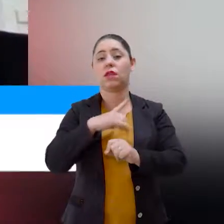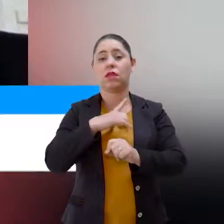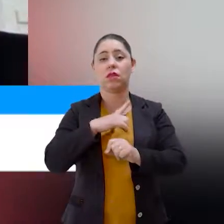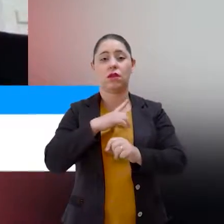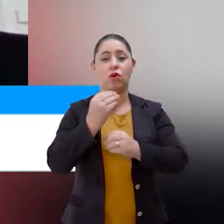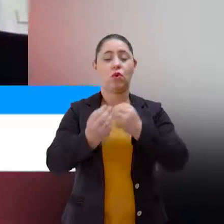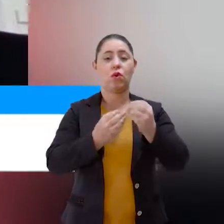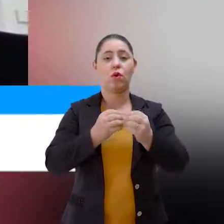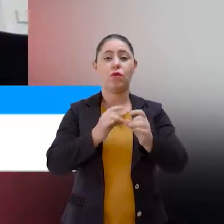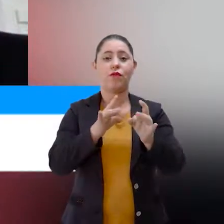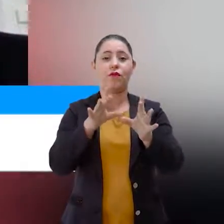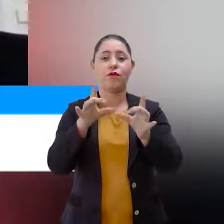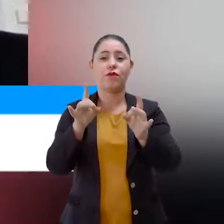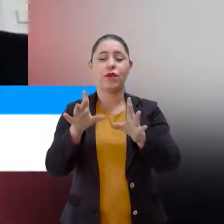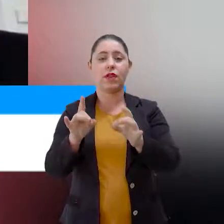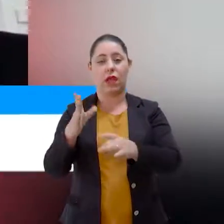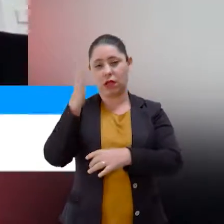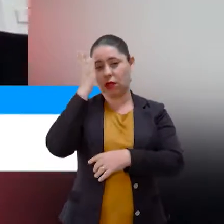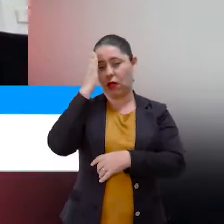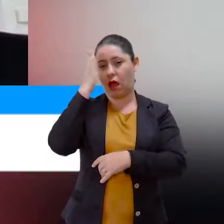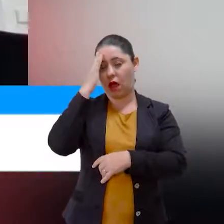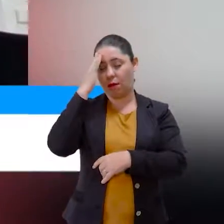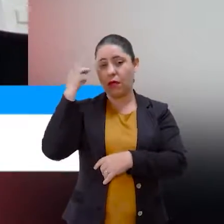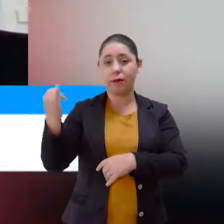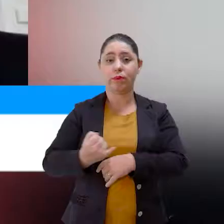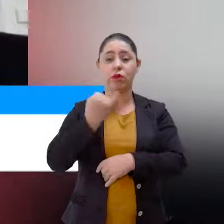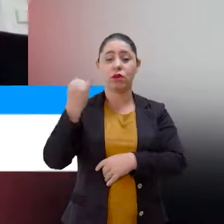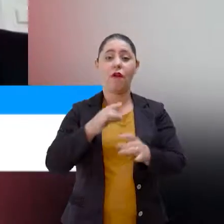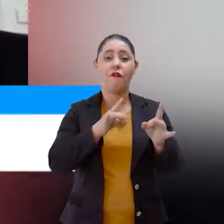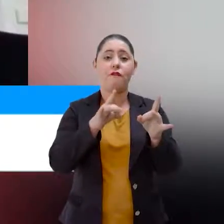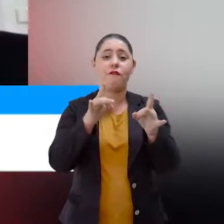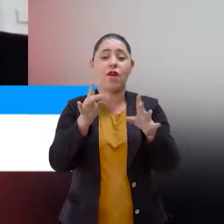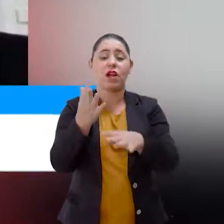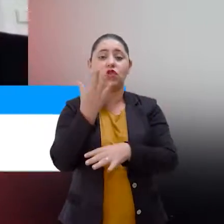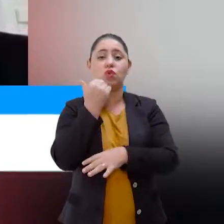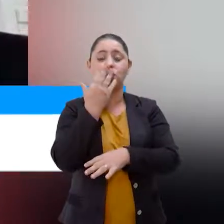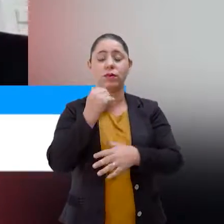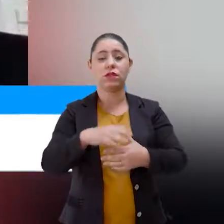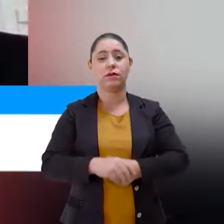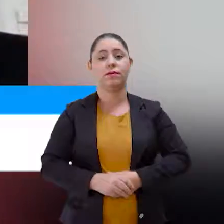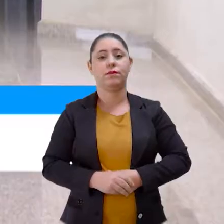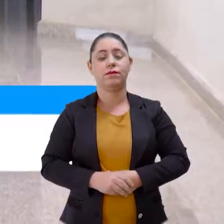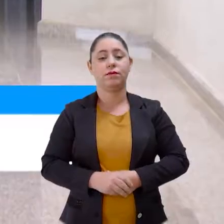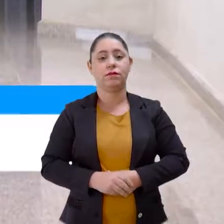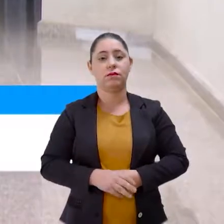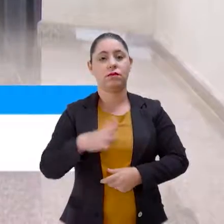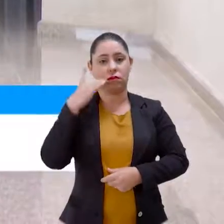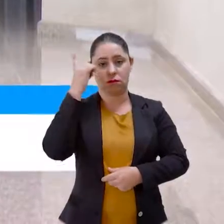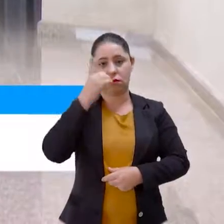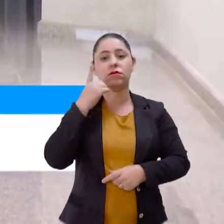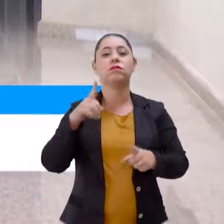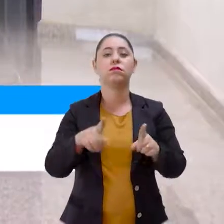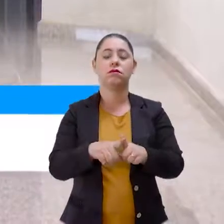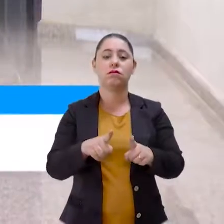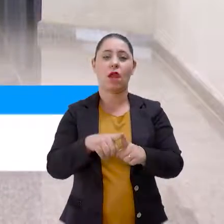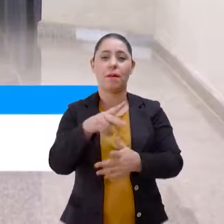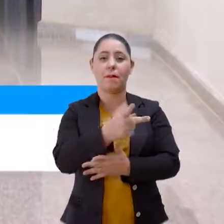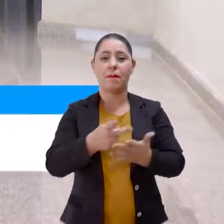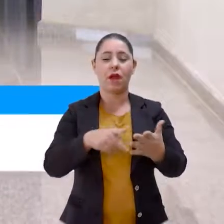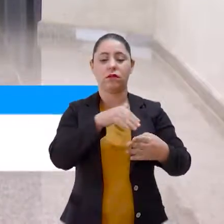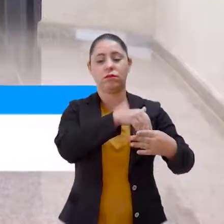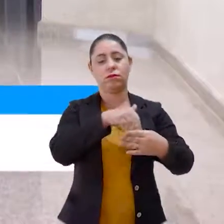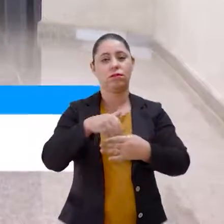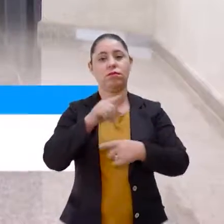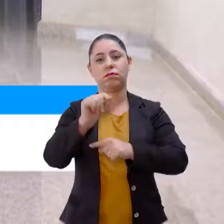praticando atividade sabiamente essencial, que é a venda de alimentos. Os deputados também